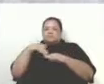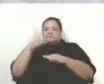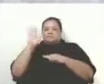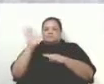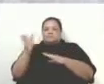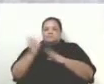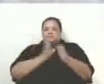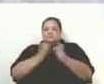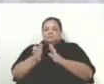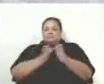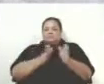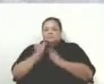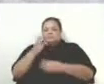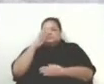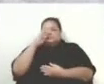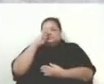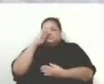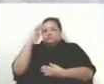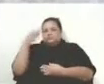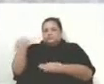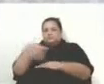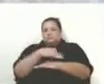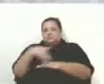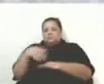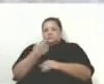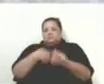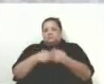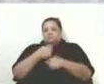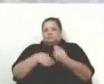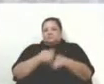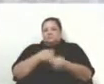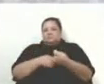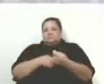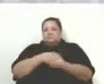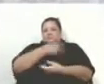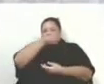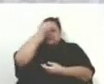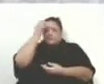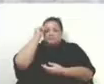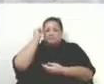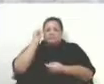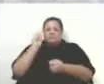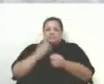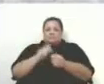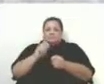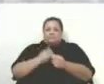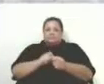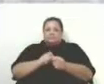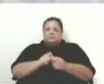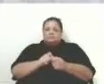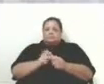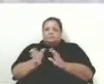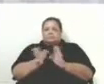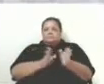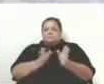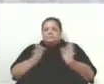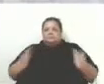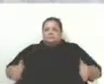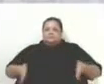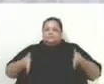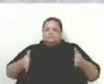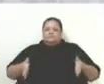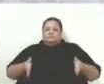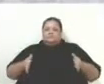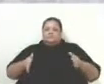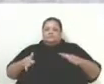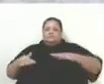acessibilidade, principalmente nas ruas de comércio. A prefeitura tem feito a acessibilidade para que a cadeira de rodas suba a